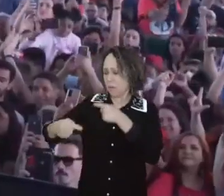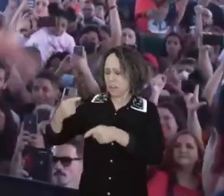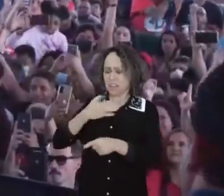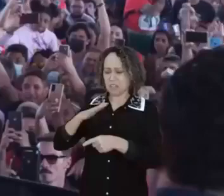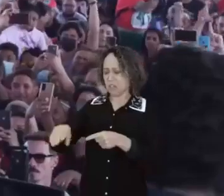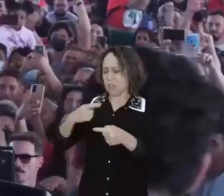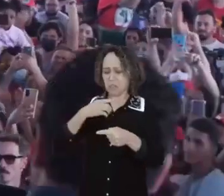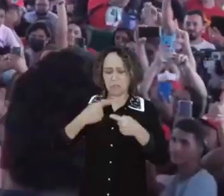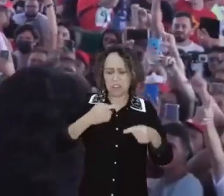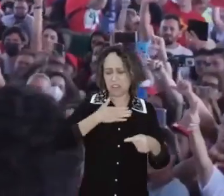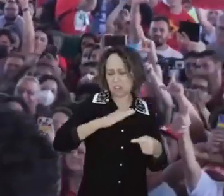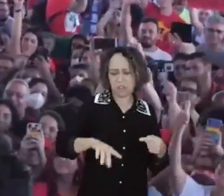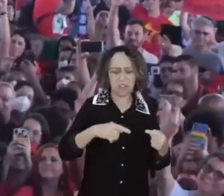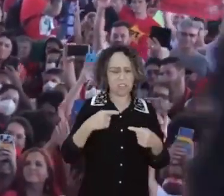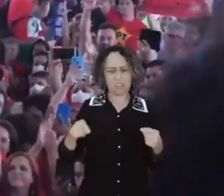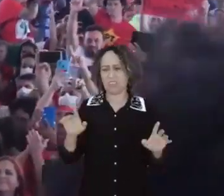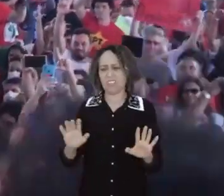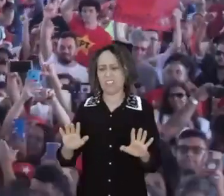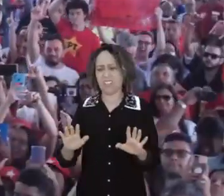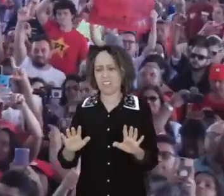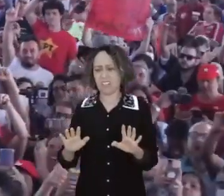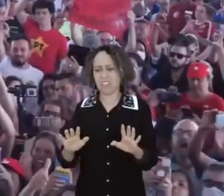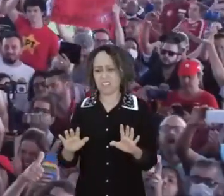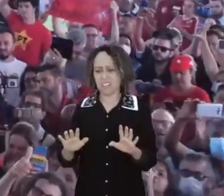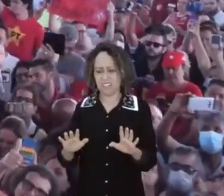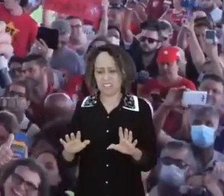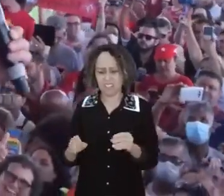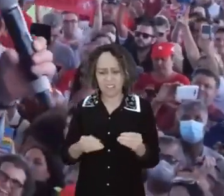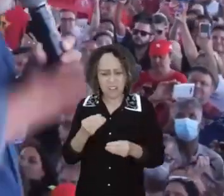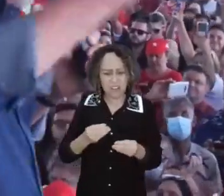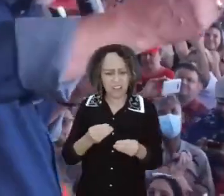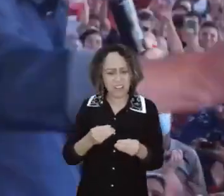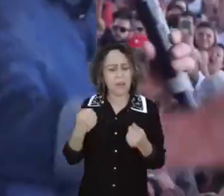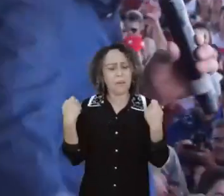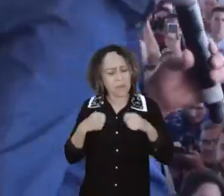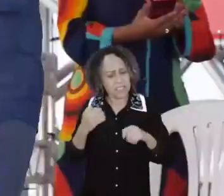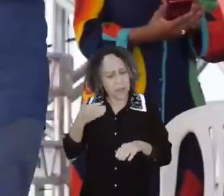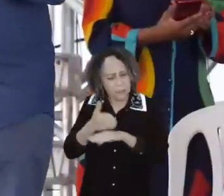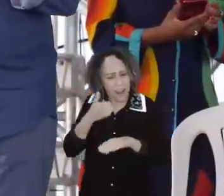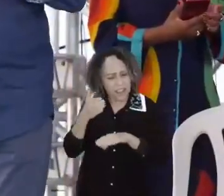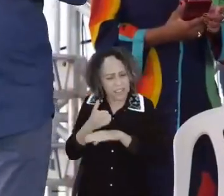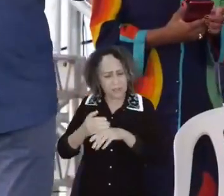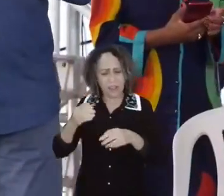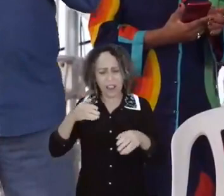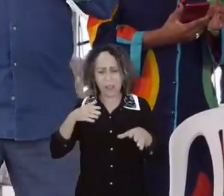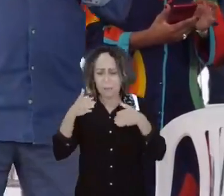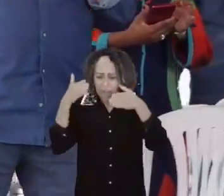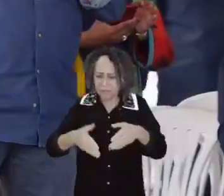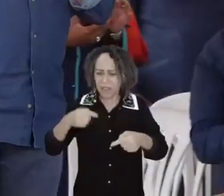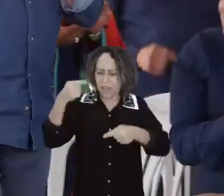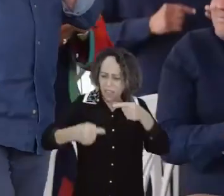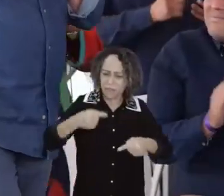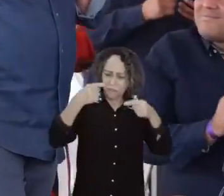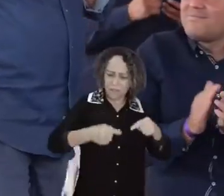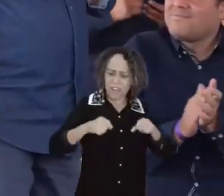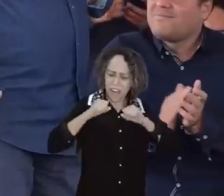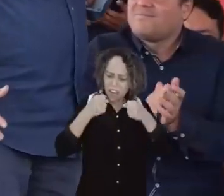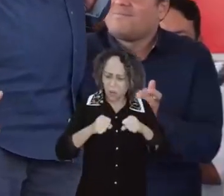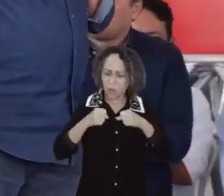político, participe da vida política desse país. Tire quem está lá e assuma você.